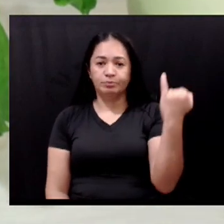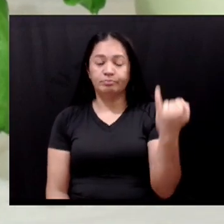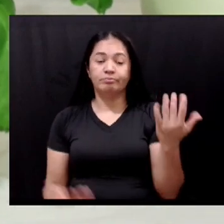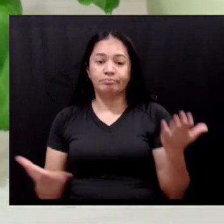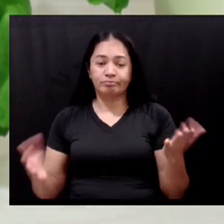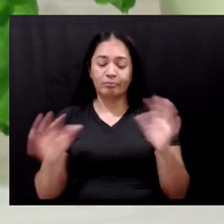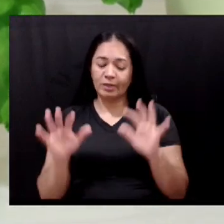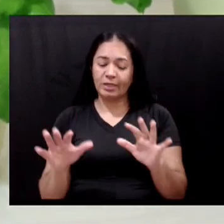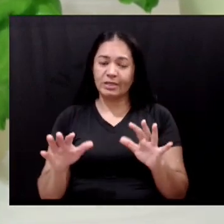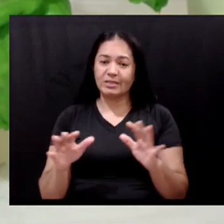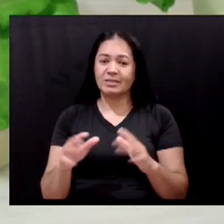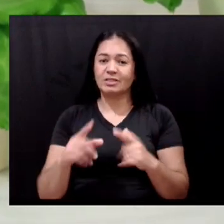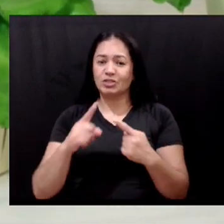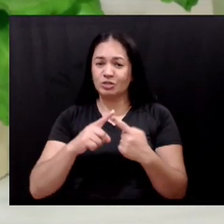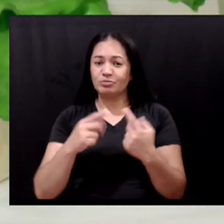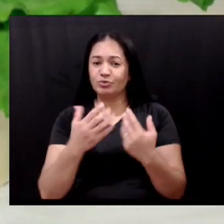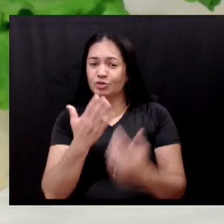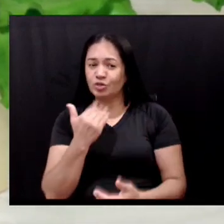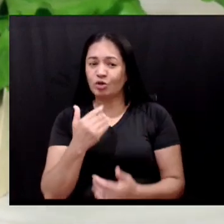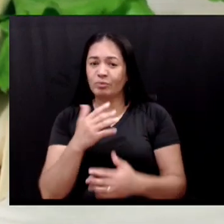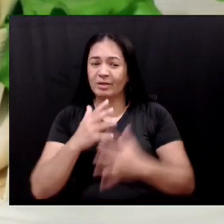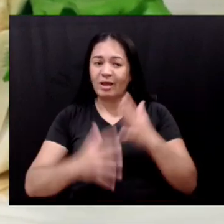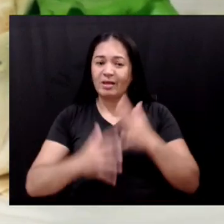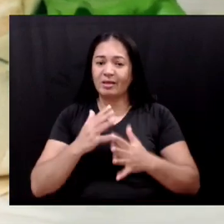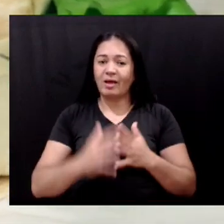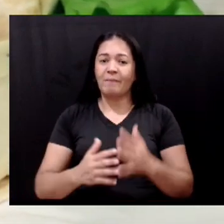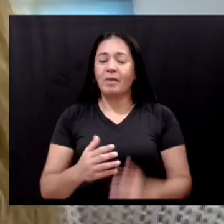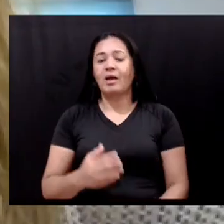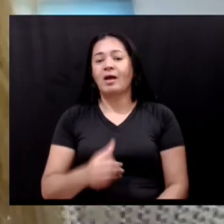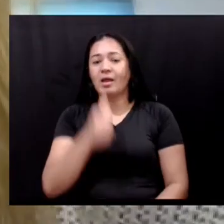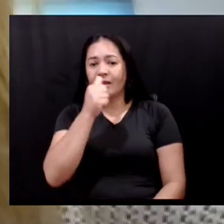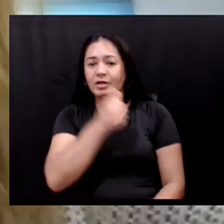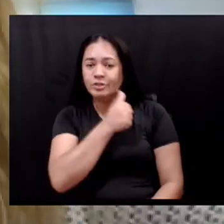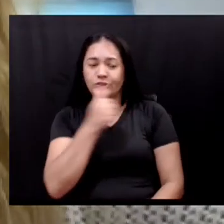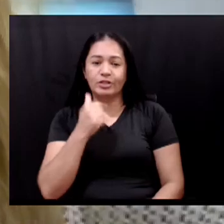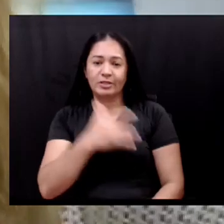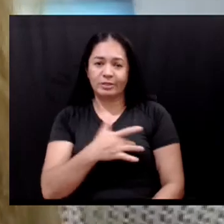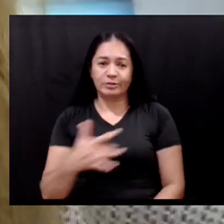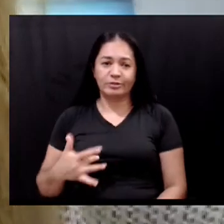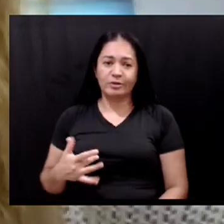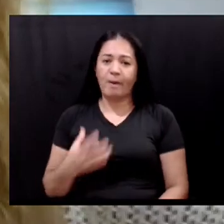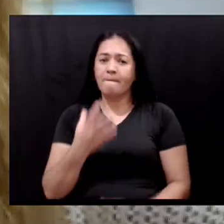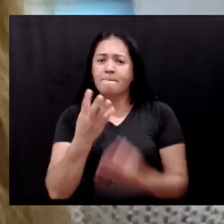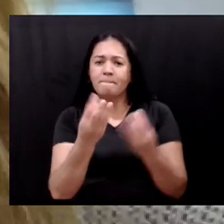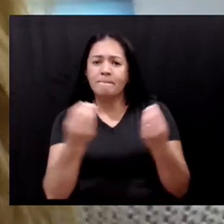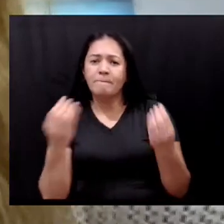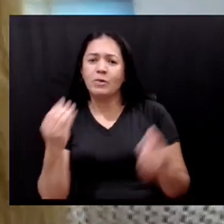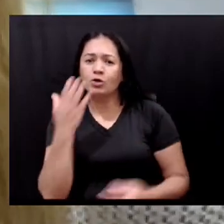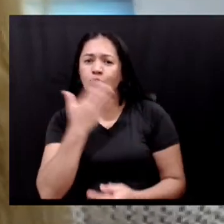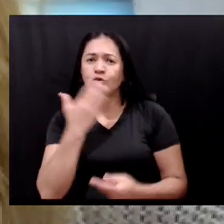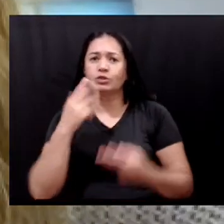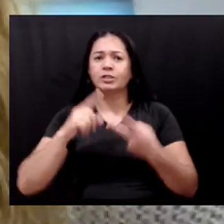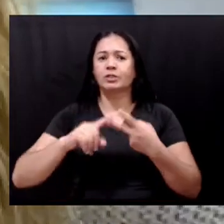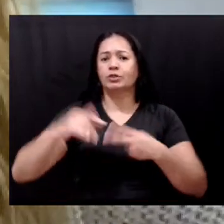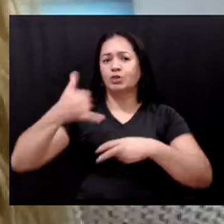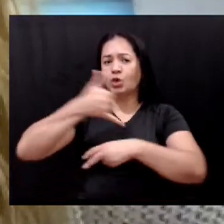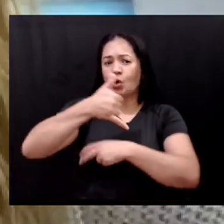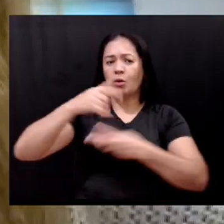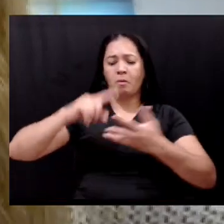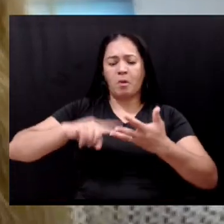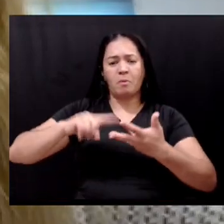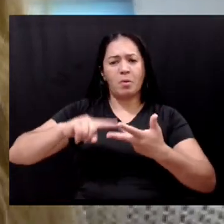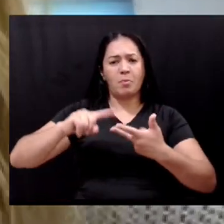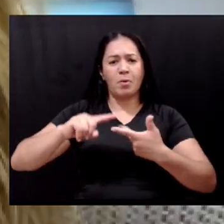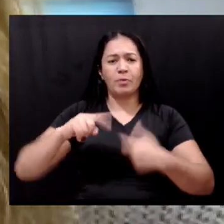atrapalham uma dieta equilibrada e saudável. O excesso de açúcar, o excesso de sal, o excesso de gordura, a gente sabe que aumenta o